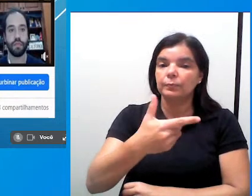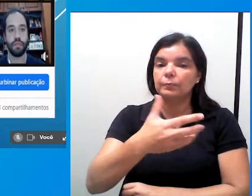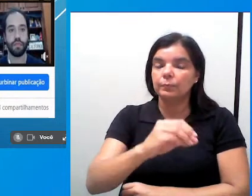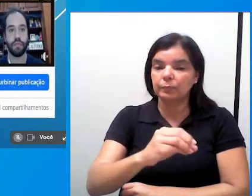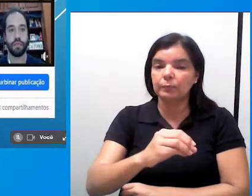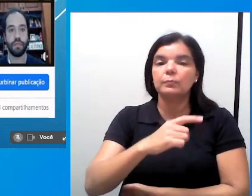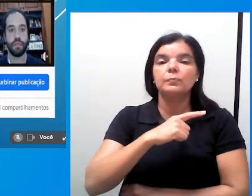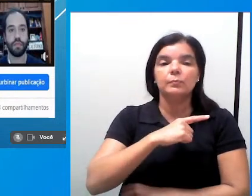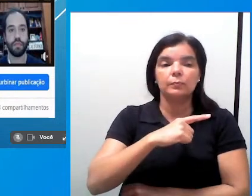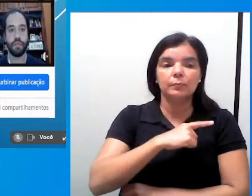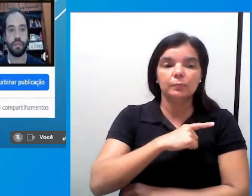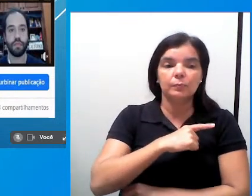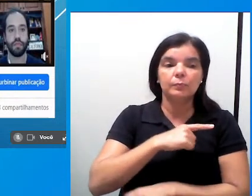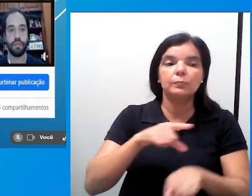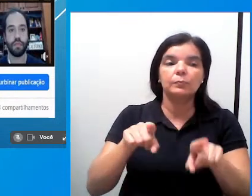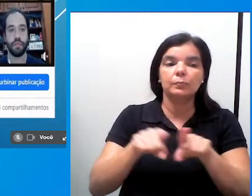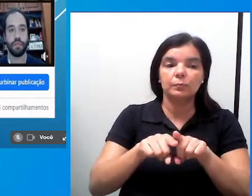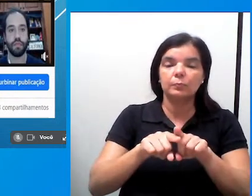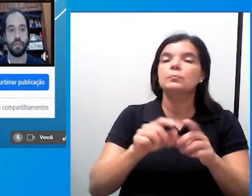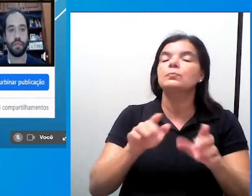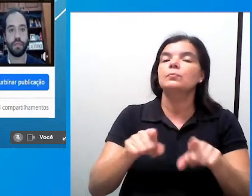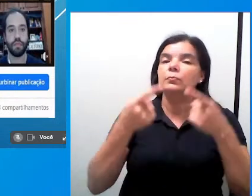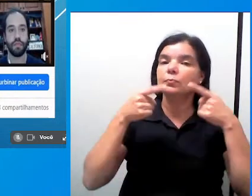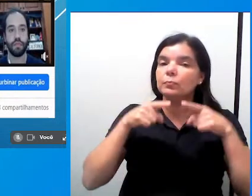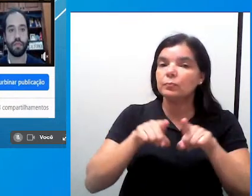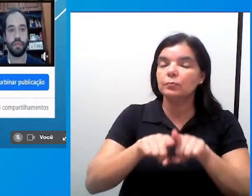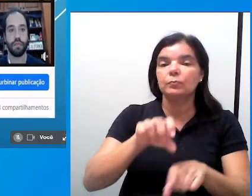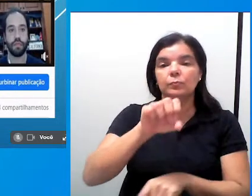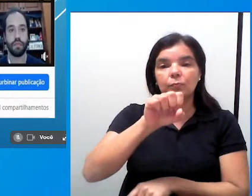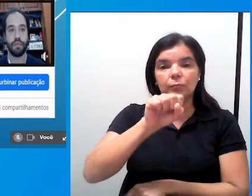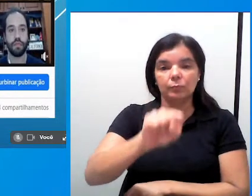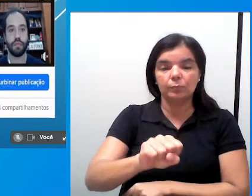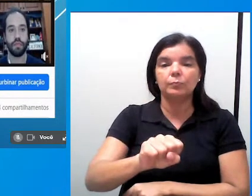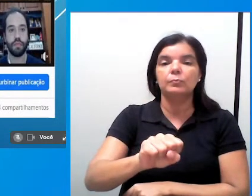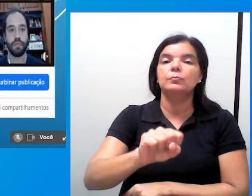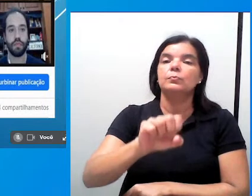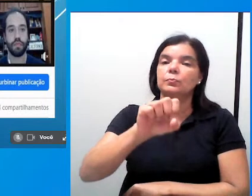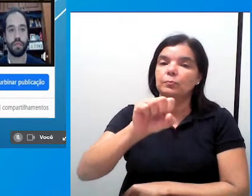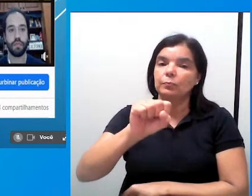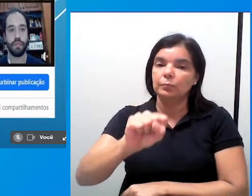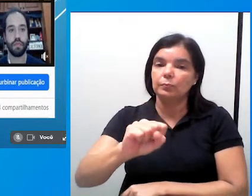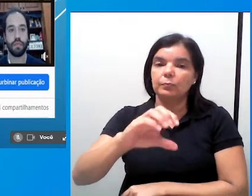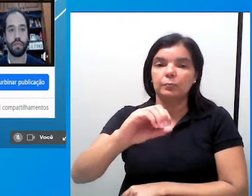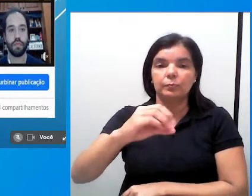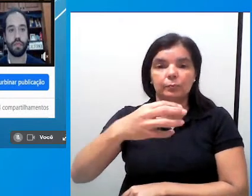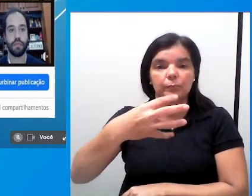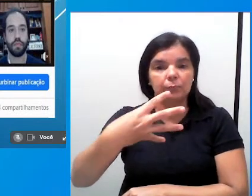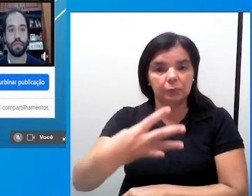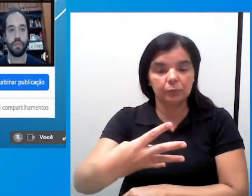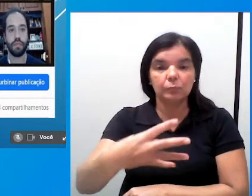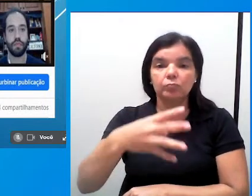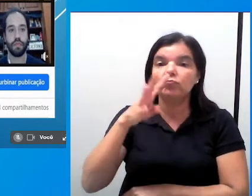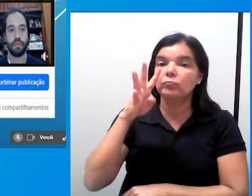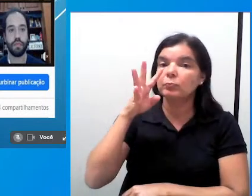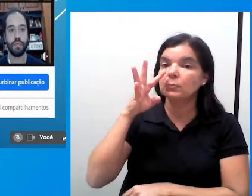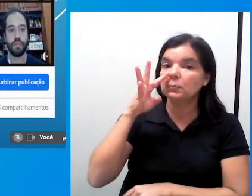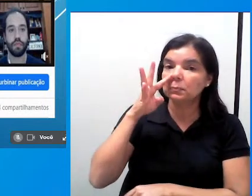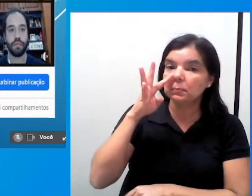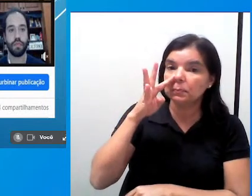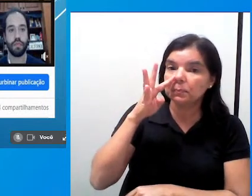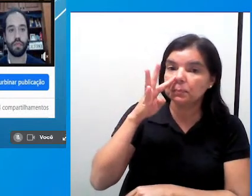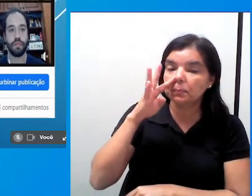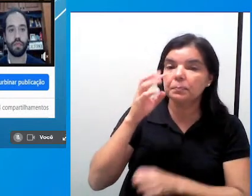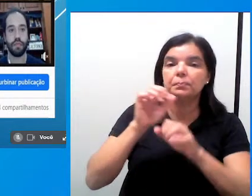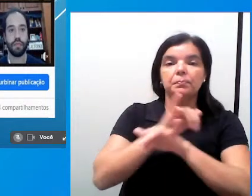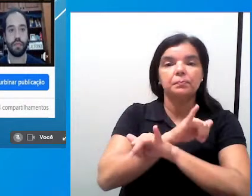um alcance simultâneo de 8.804 pessoas assistindo a live. Assim, para poder passar informações sobre